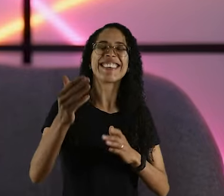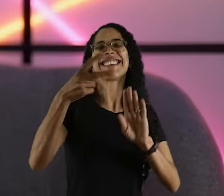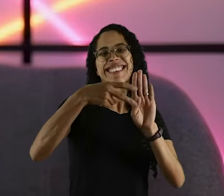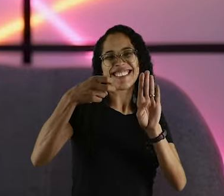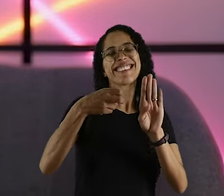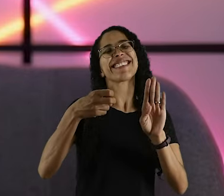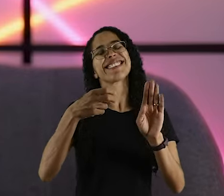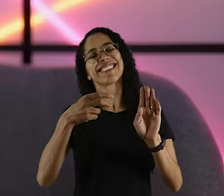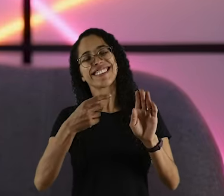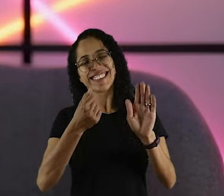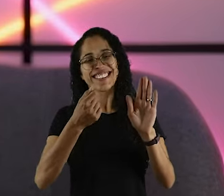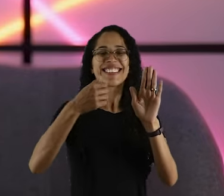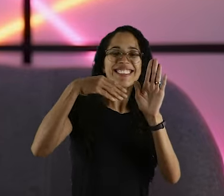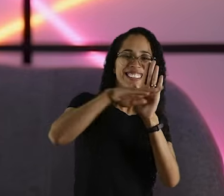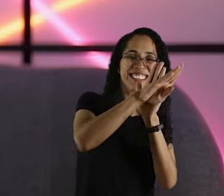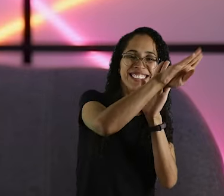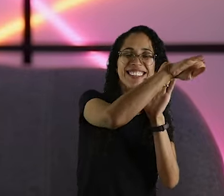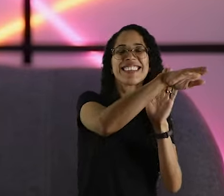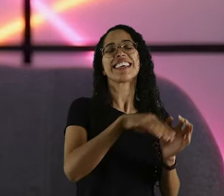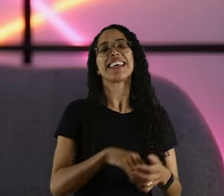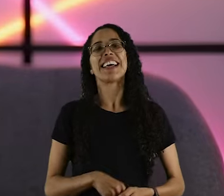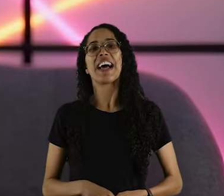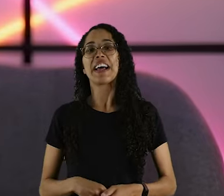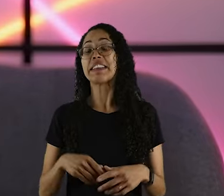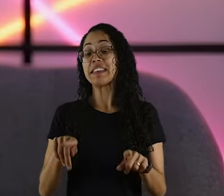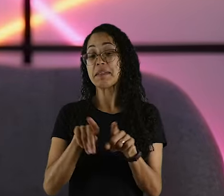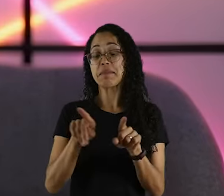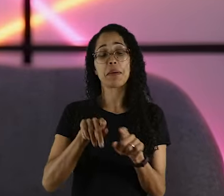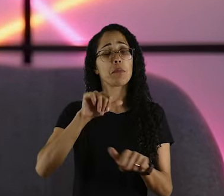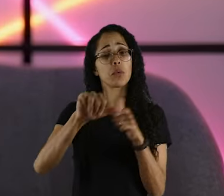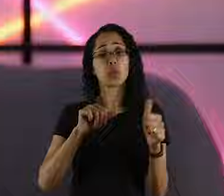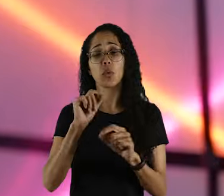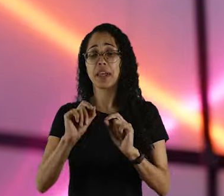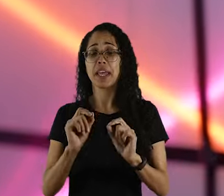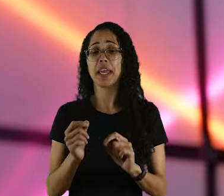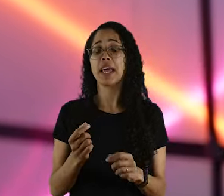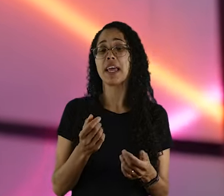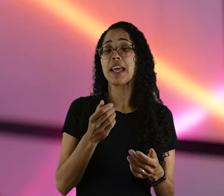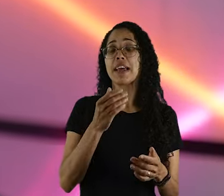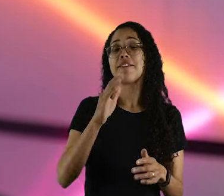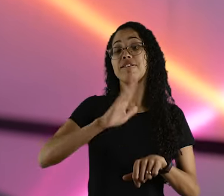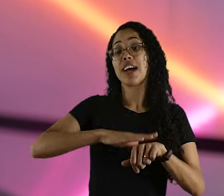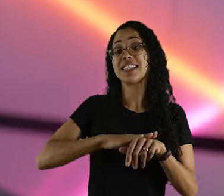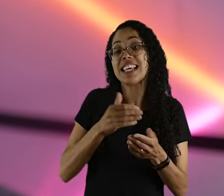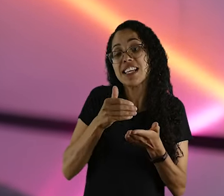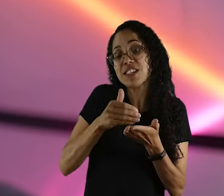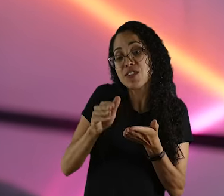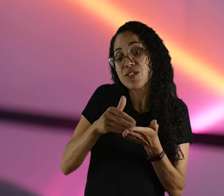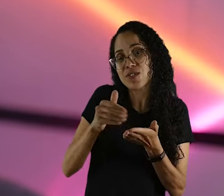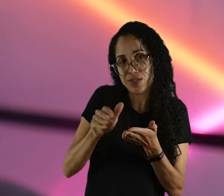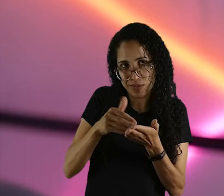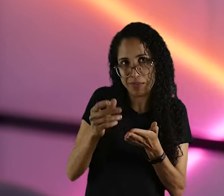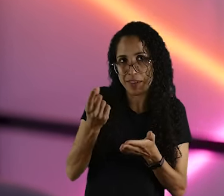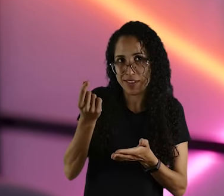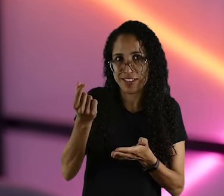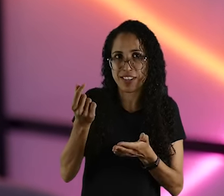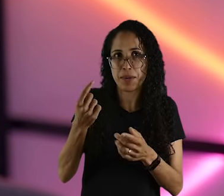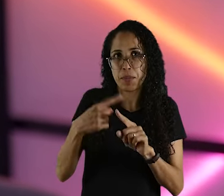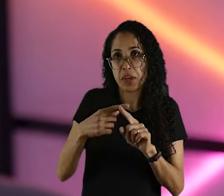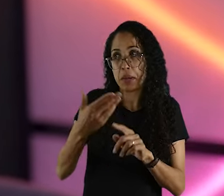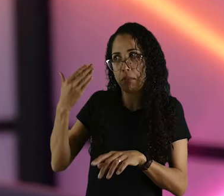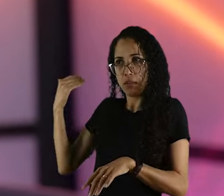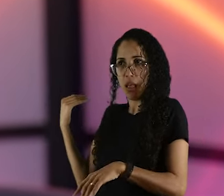né? Melhorou bastante, assim, questão de disciplina, de poder guardar dinheiro, fazer sobrar dinheiro é algo que antes era